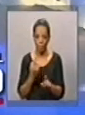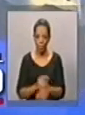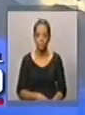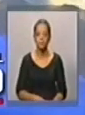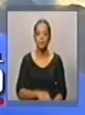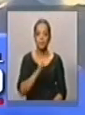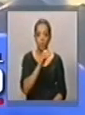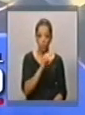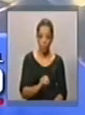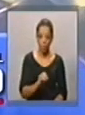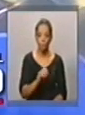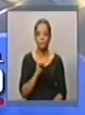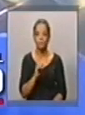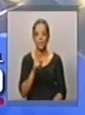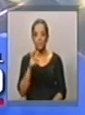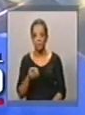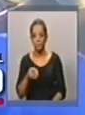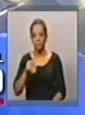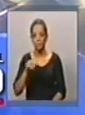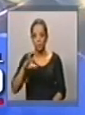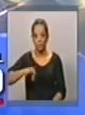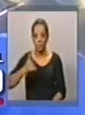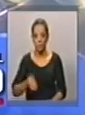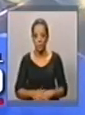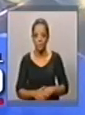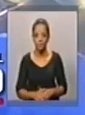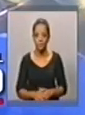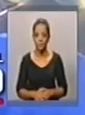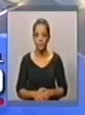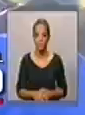Silva, RTP, Cabo Verde.